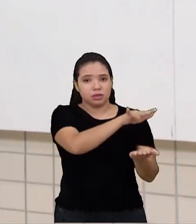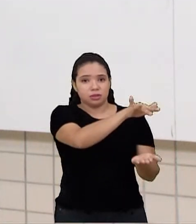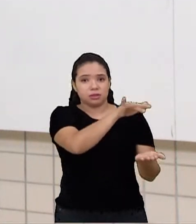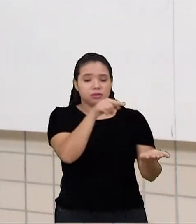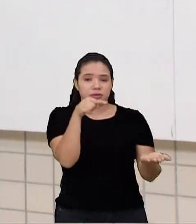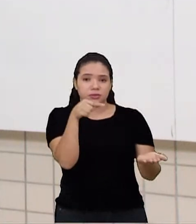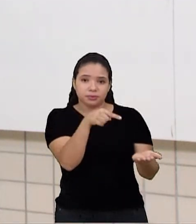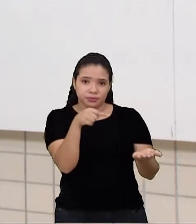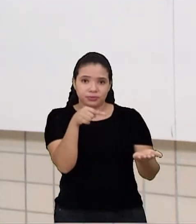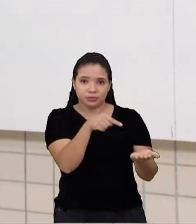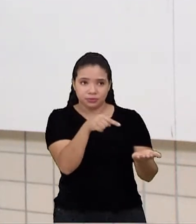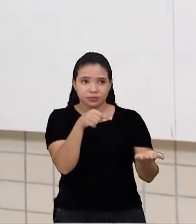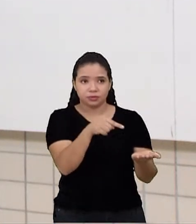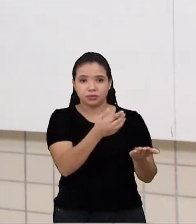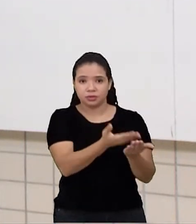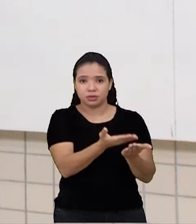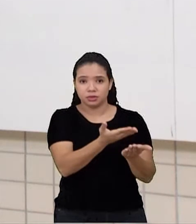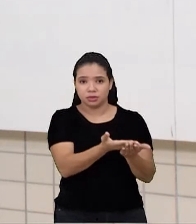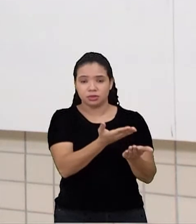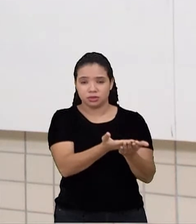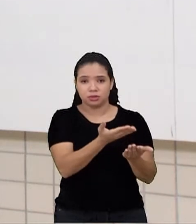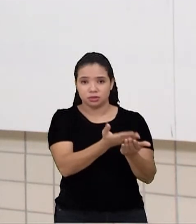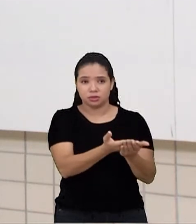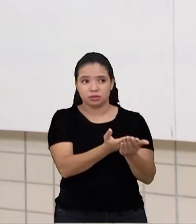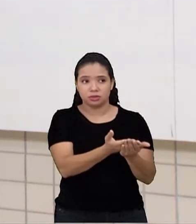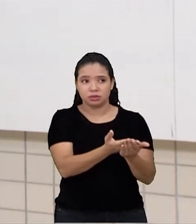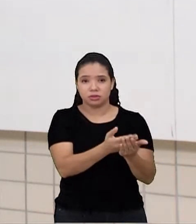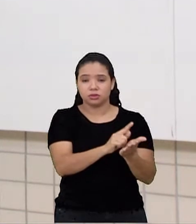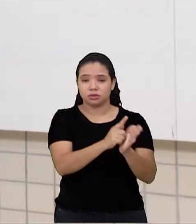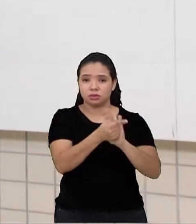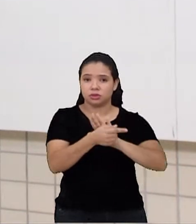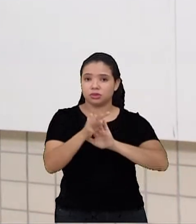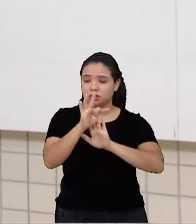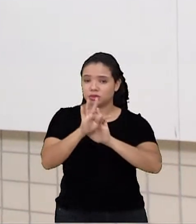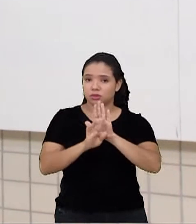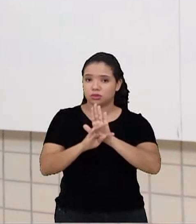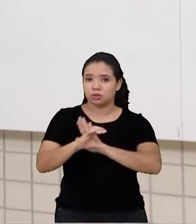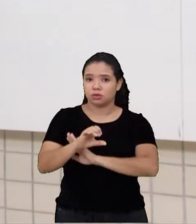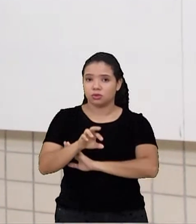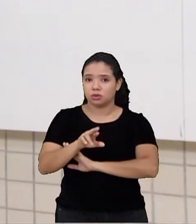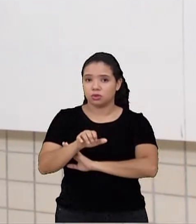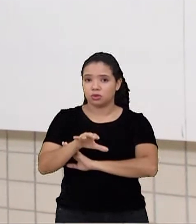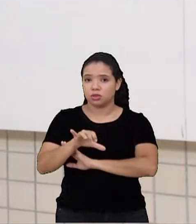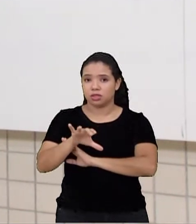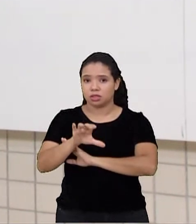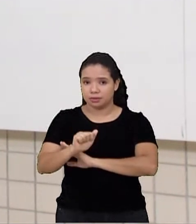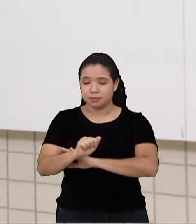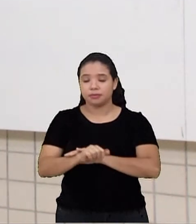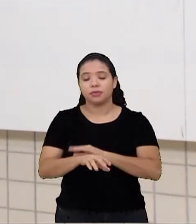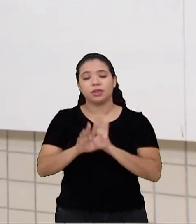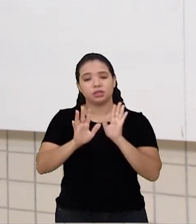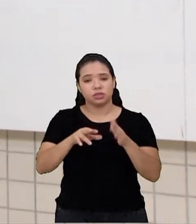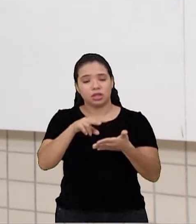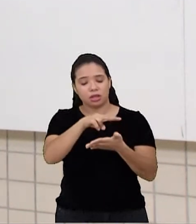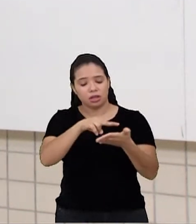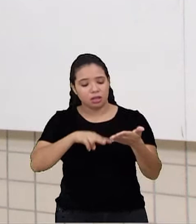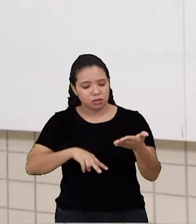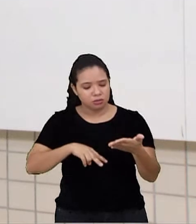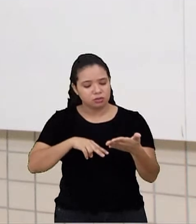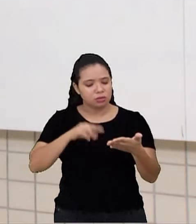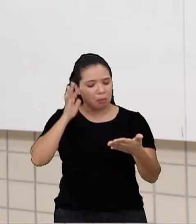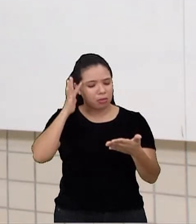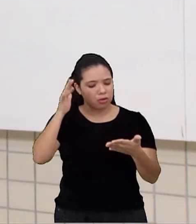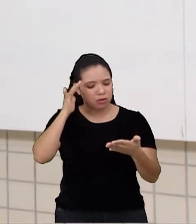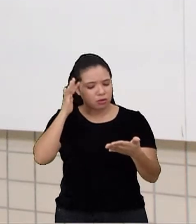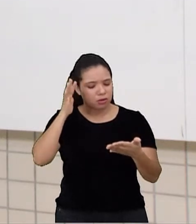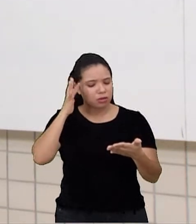veio nas aulas referentes ao gênero textual crônica. Nós fizemos a leitura, interpretamos essa crônica